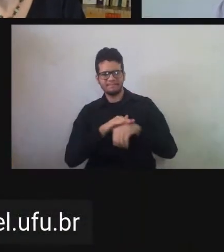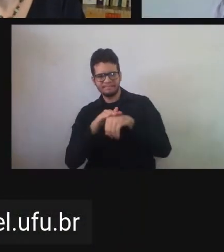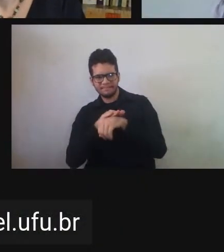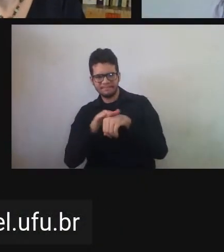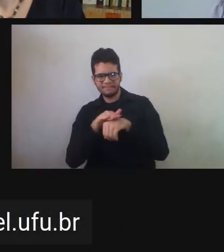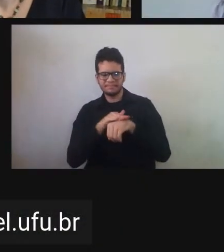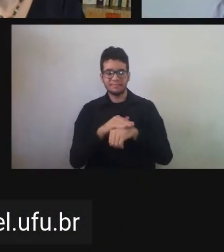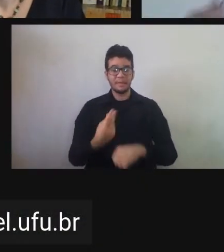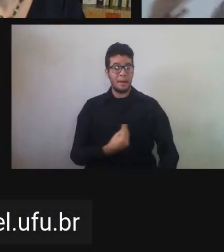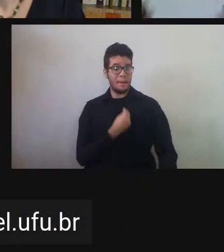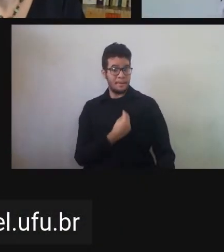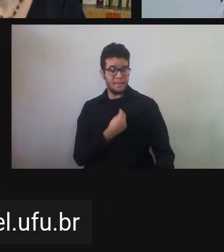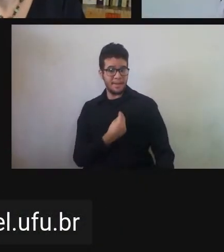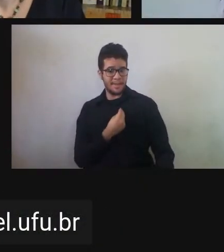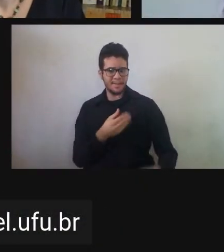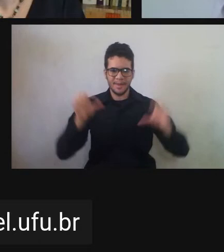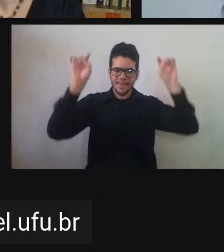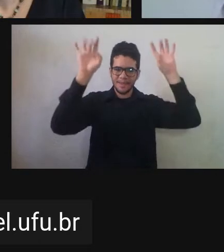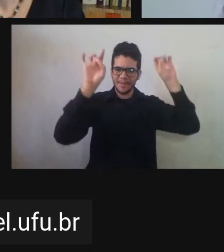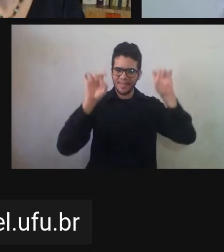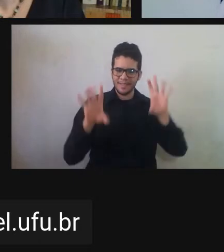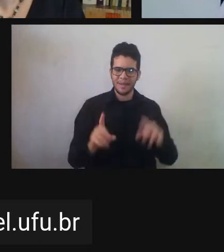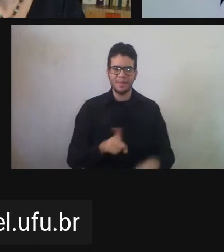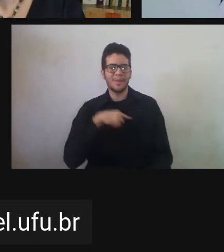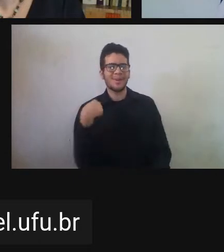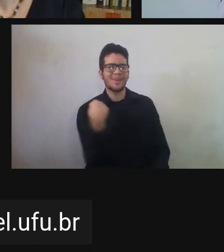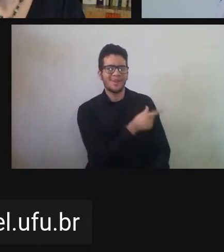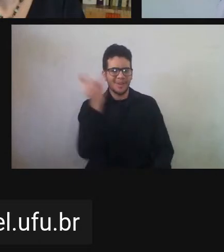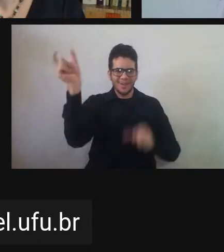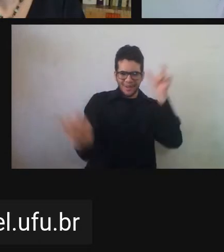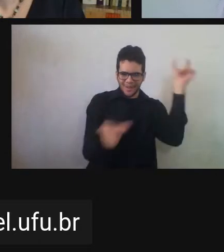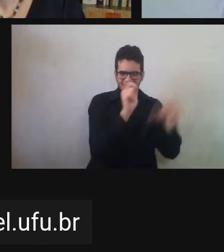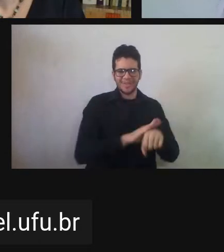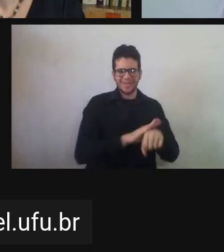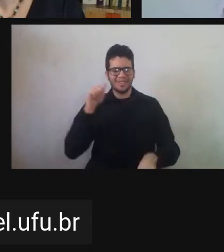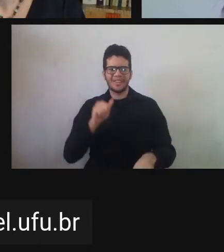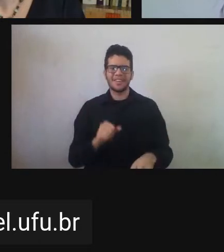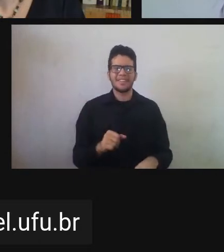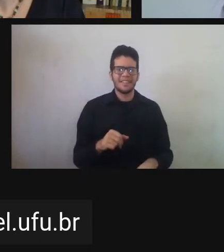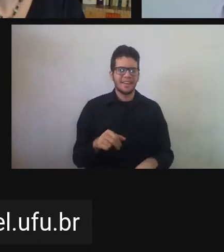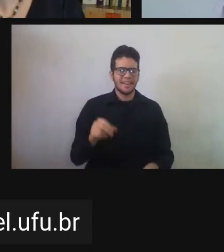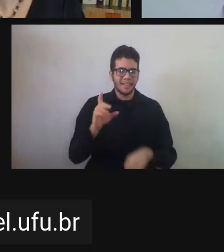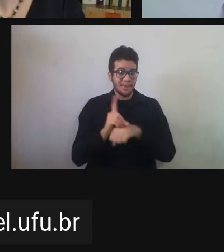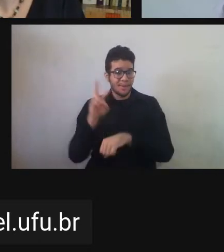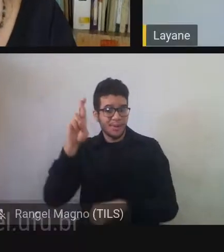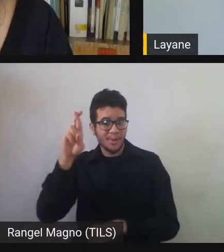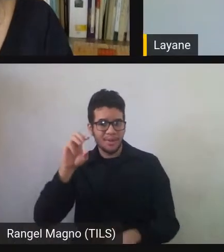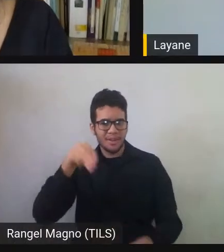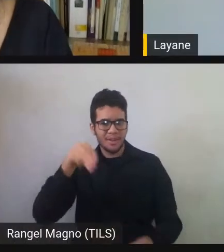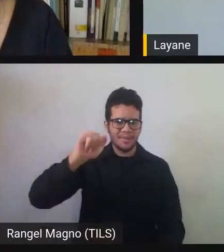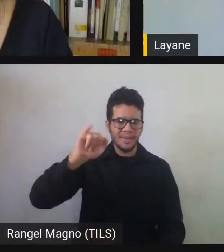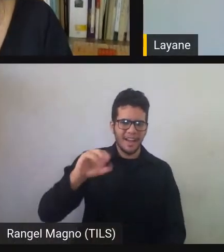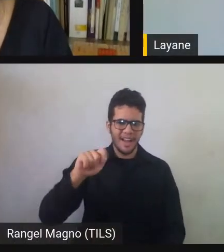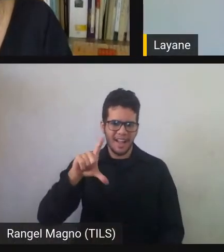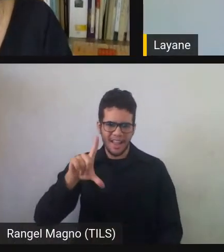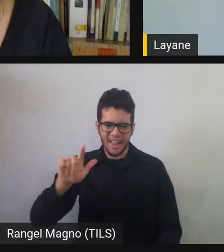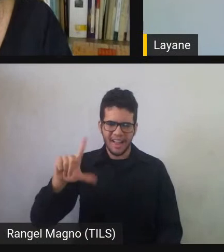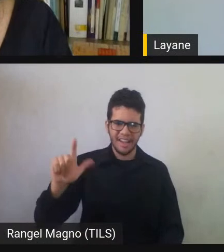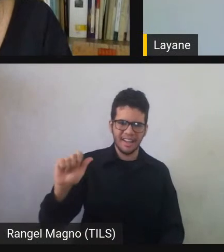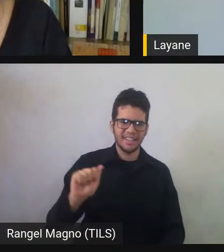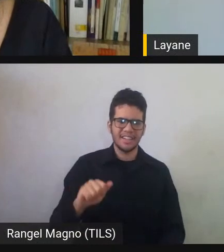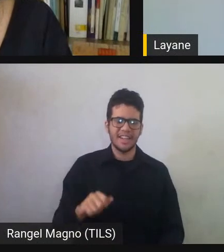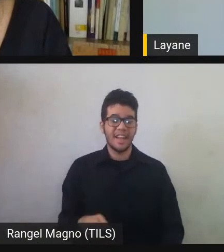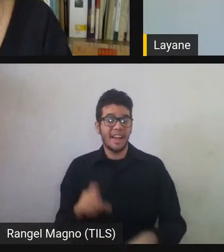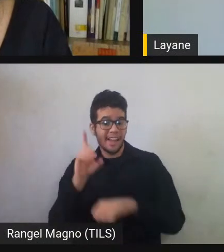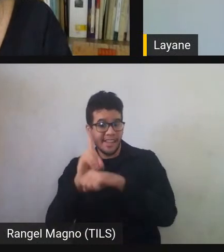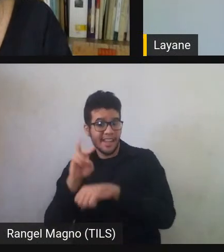com a participação uma especial das nossas convidadas a doutora Micaela Parfume Coelho do IFMT e